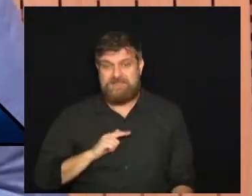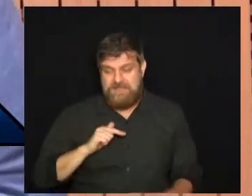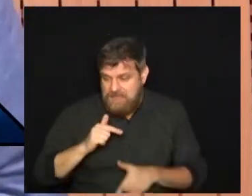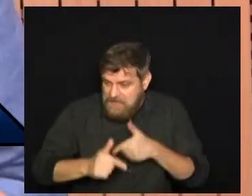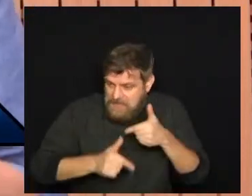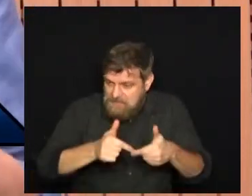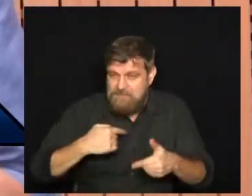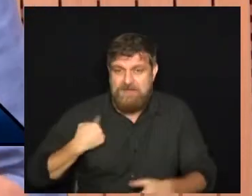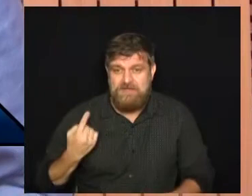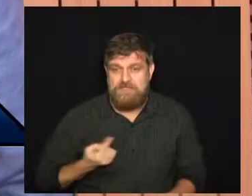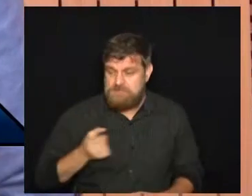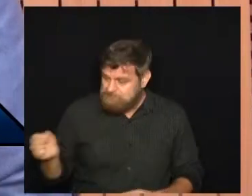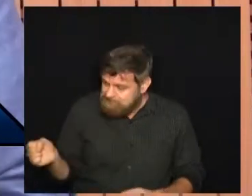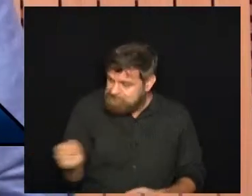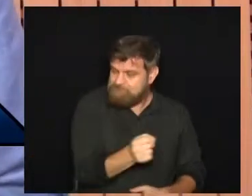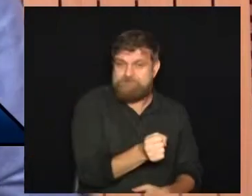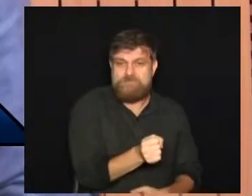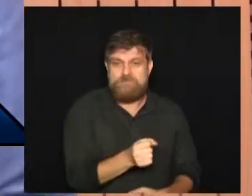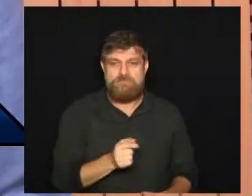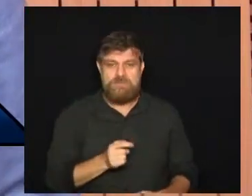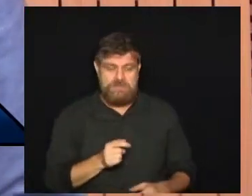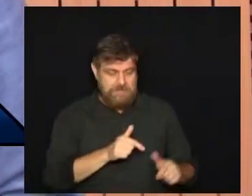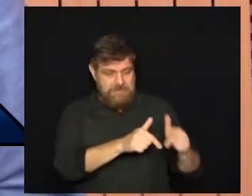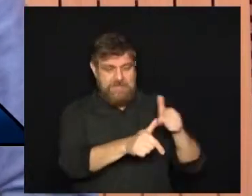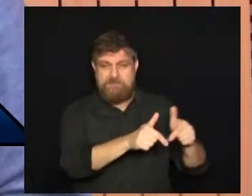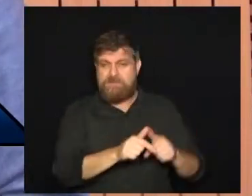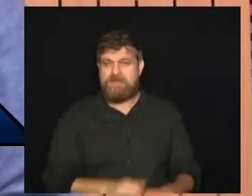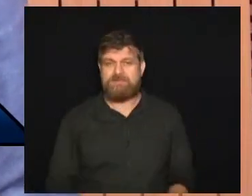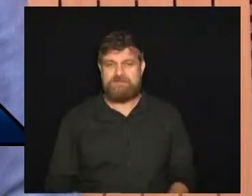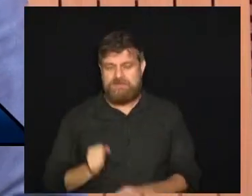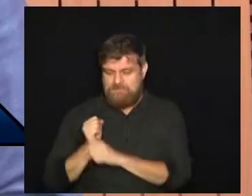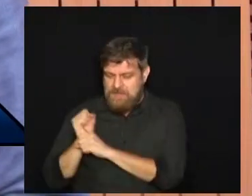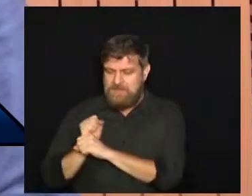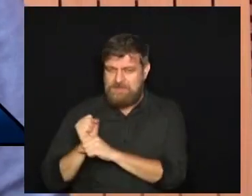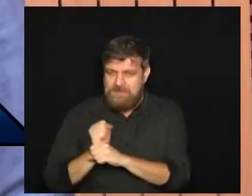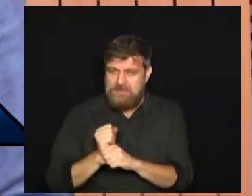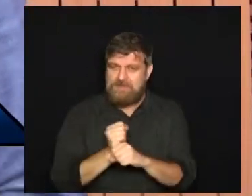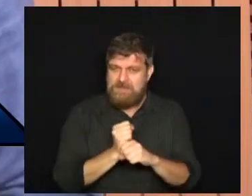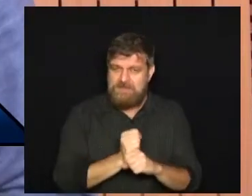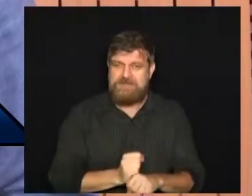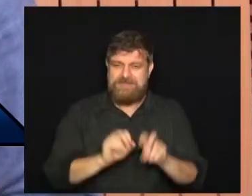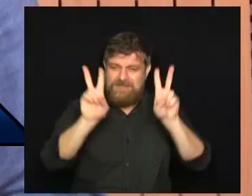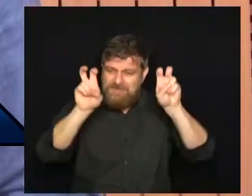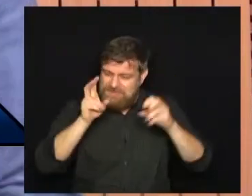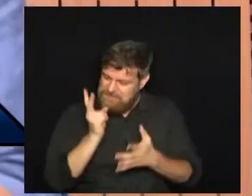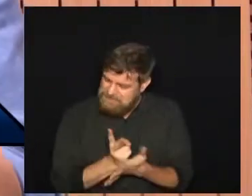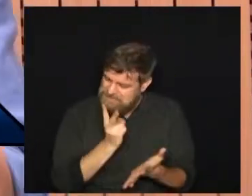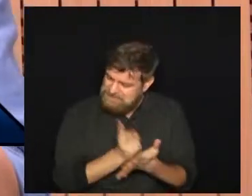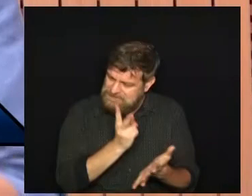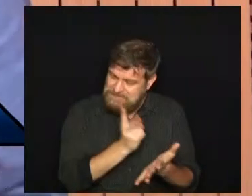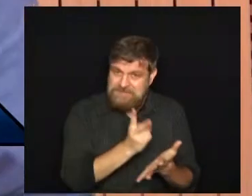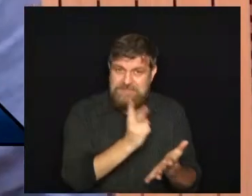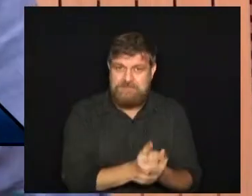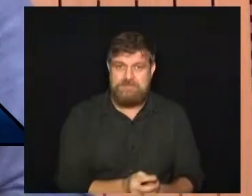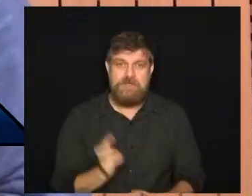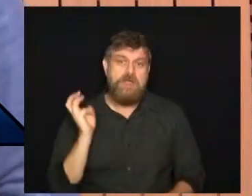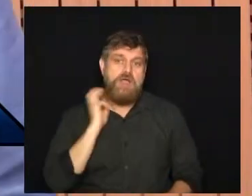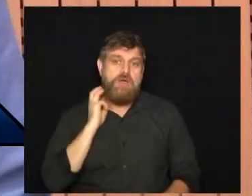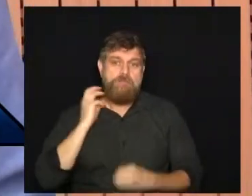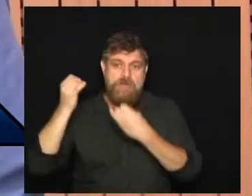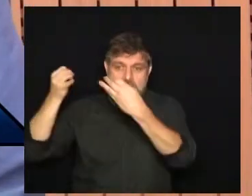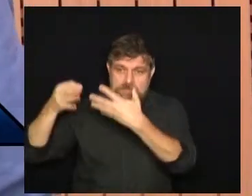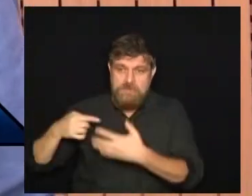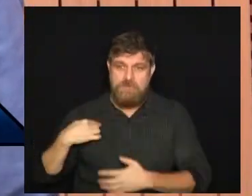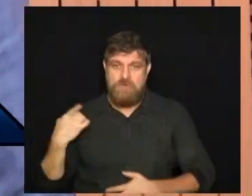que a gente vai dar empregabilidade e eu sempre bato, vai ano, passa ano, empregabilidade, mas como o Paulo diz, nós somos